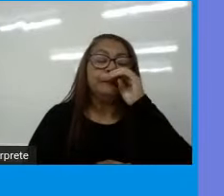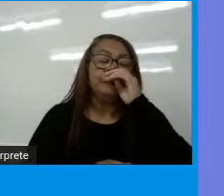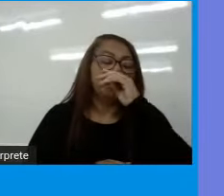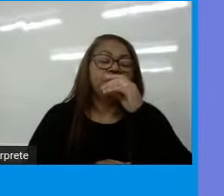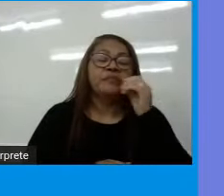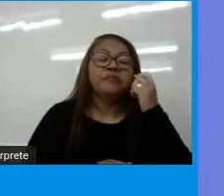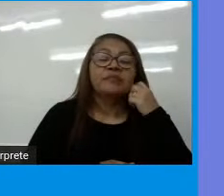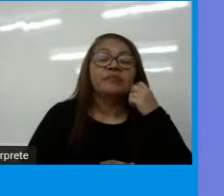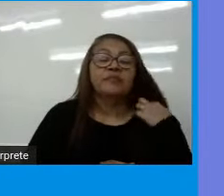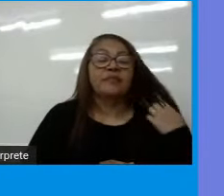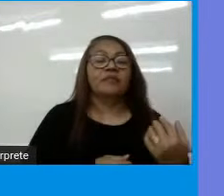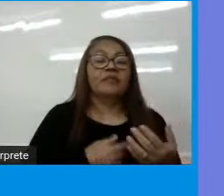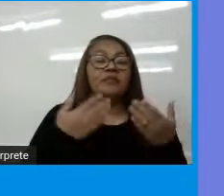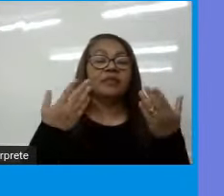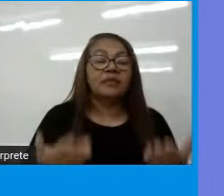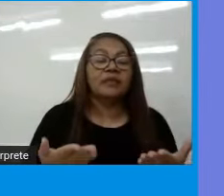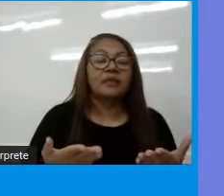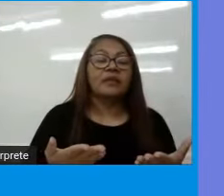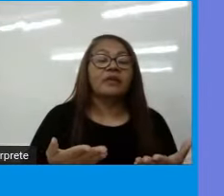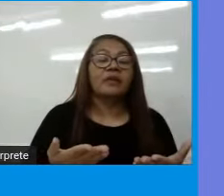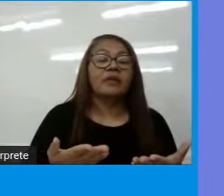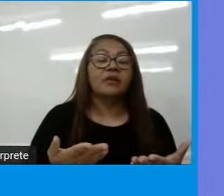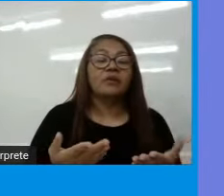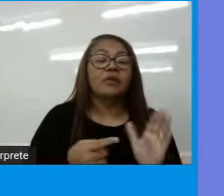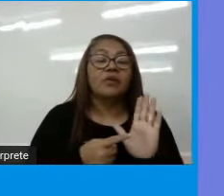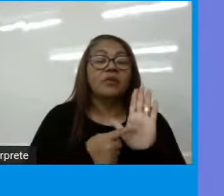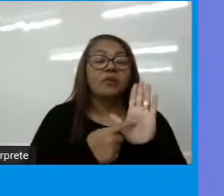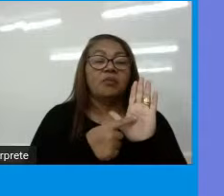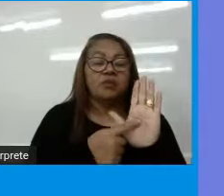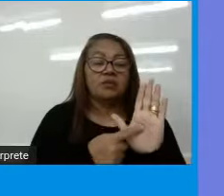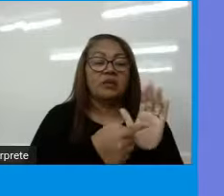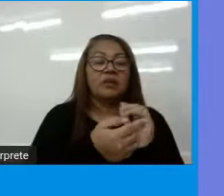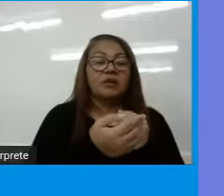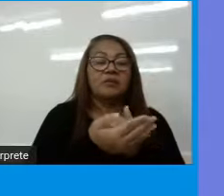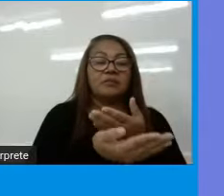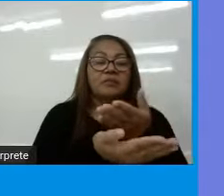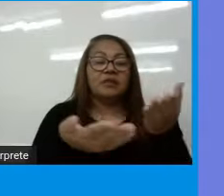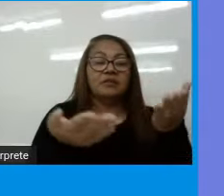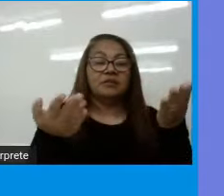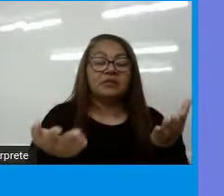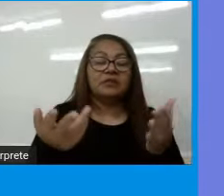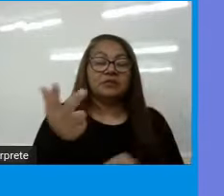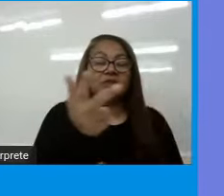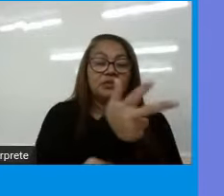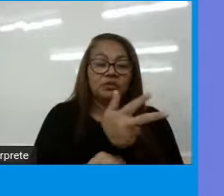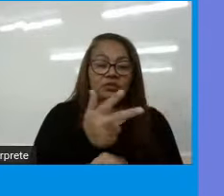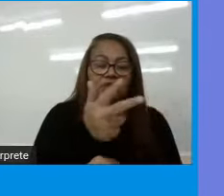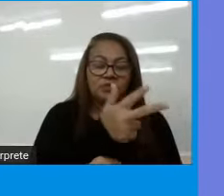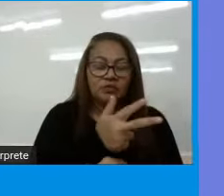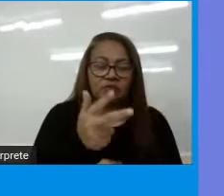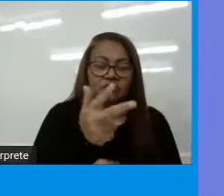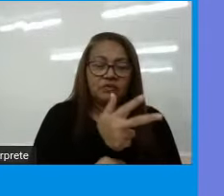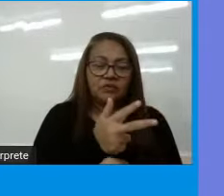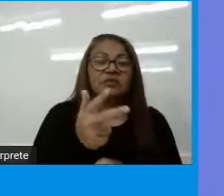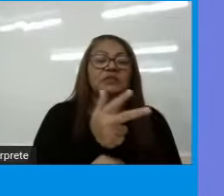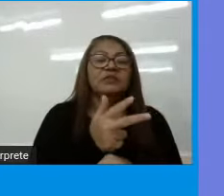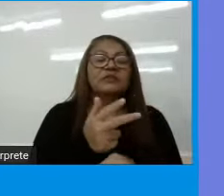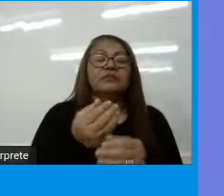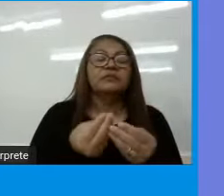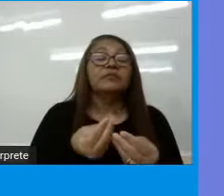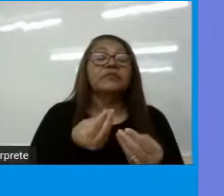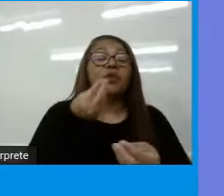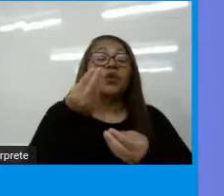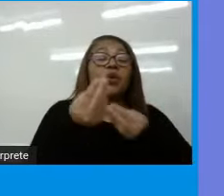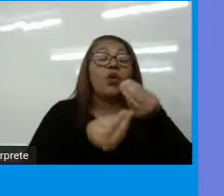Eu vou passar para vocês aqui um vídeo que fala um pouquinho sobre produzir conteúdo educacional no celular. Eu gostaria